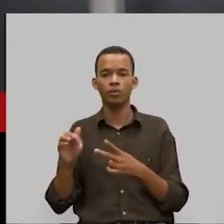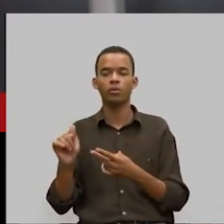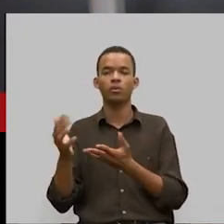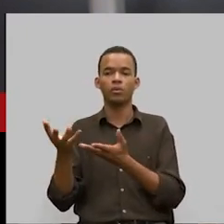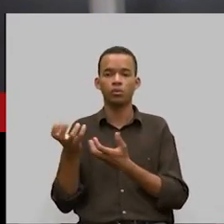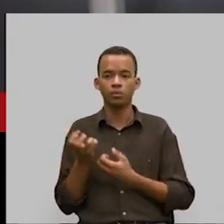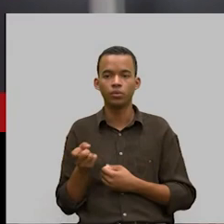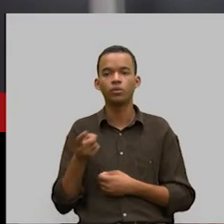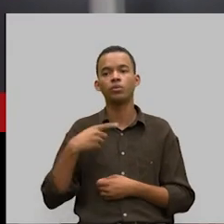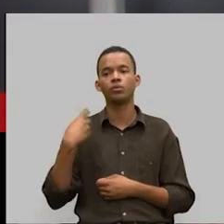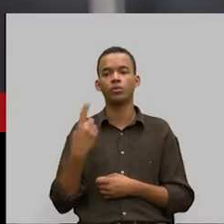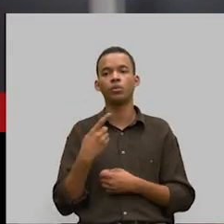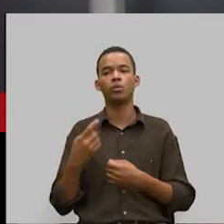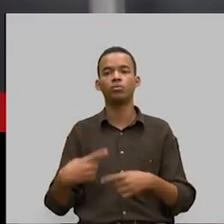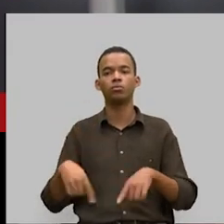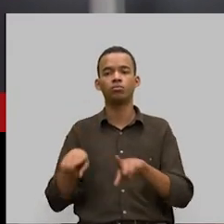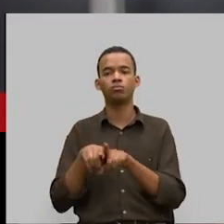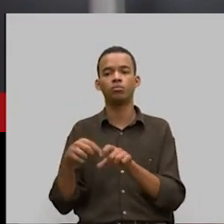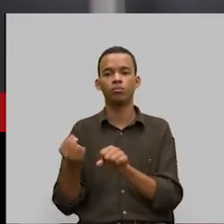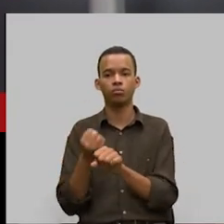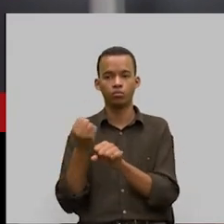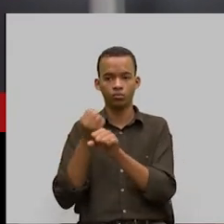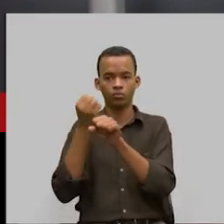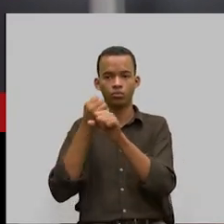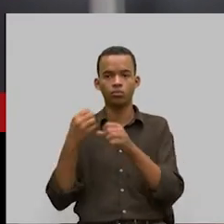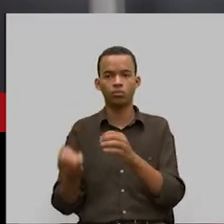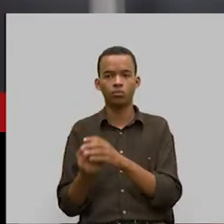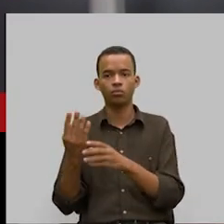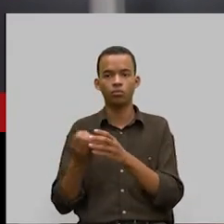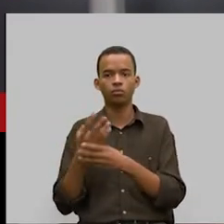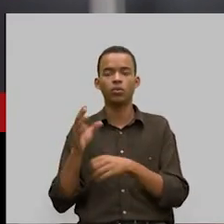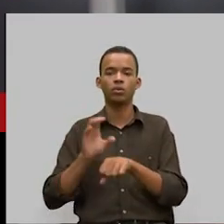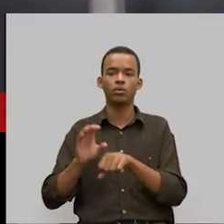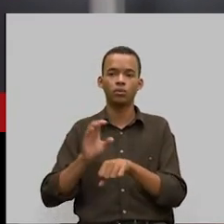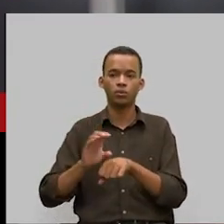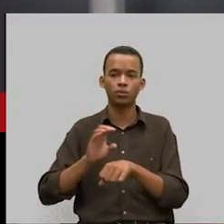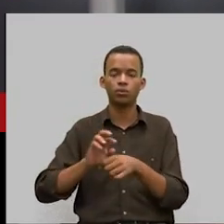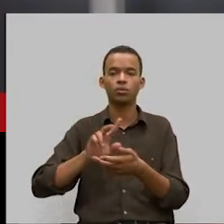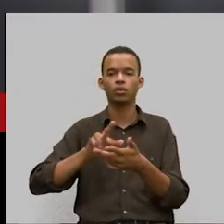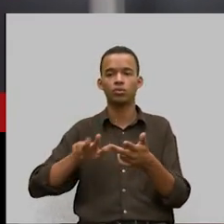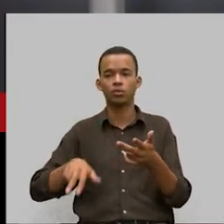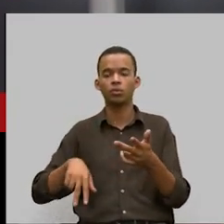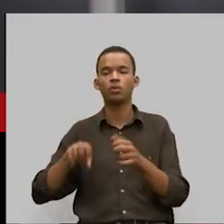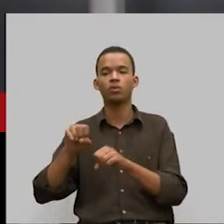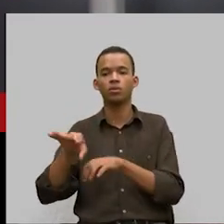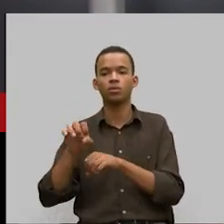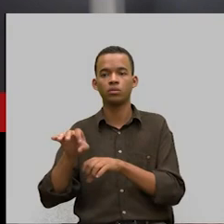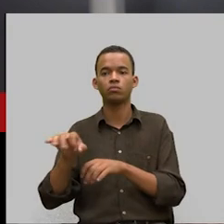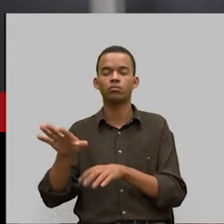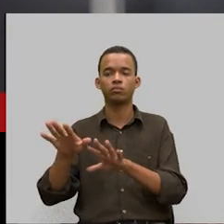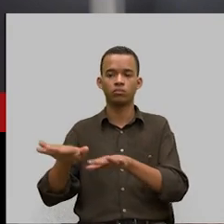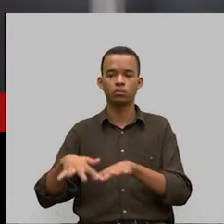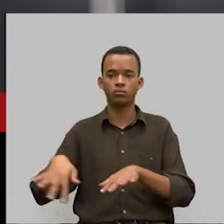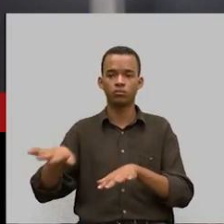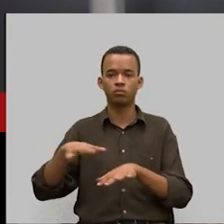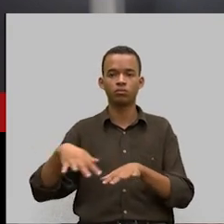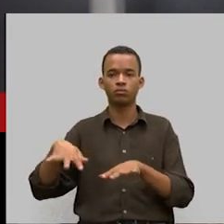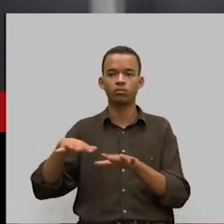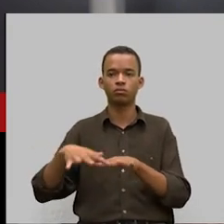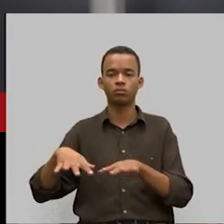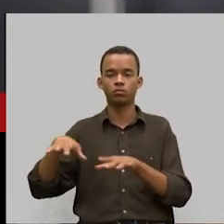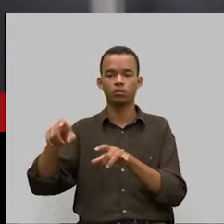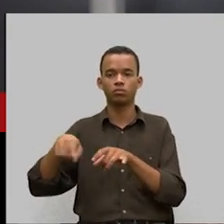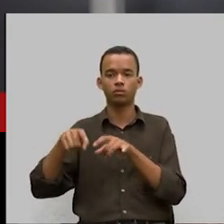do Campo na construção de cursos né eu digo cursos porque o Campos Machado atua num sentido Campos